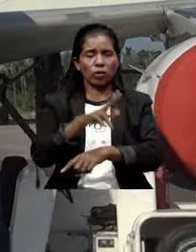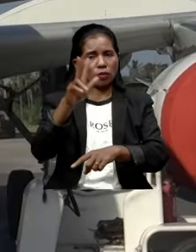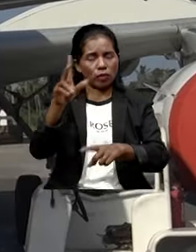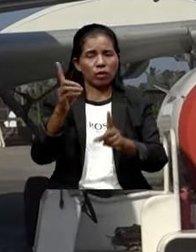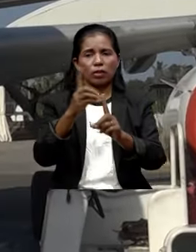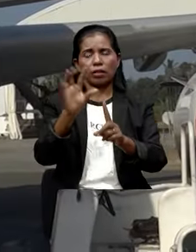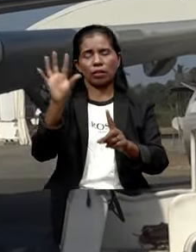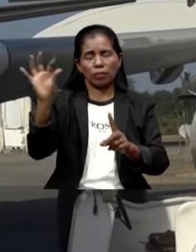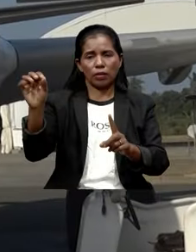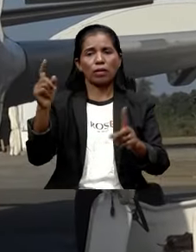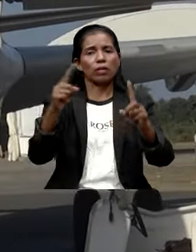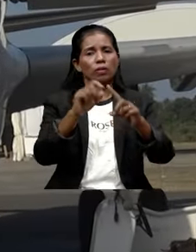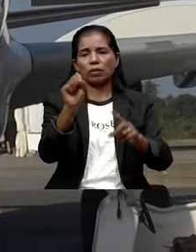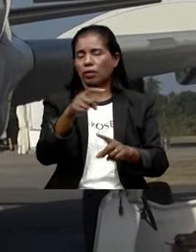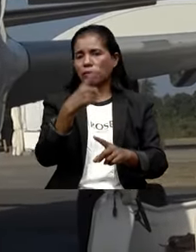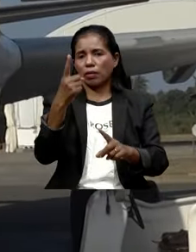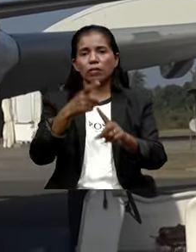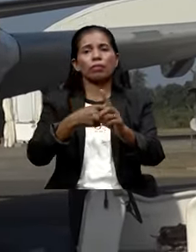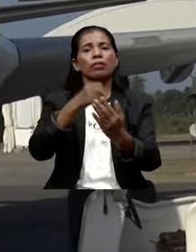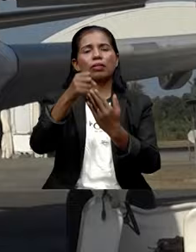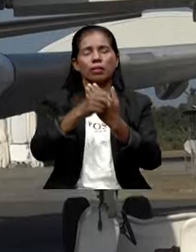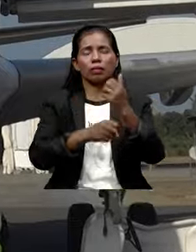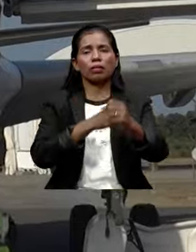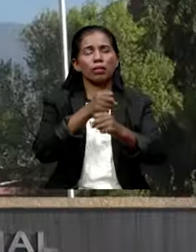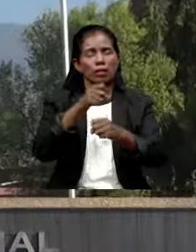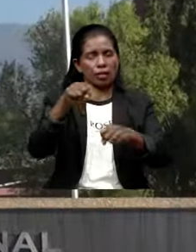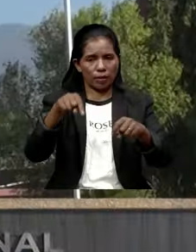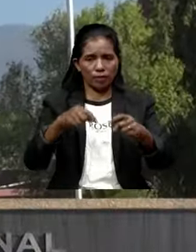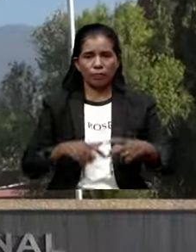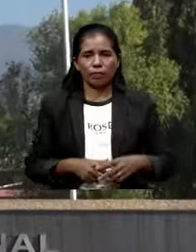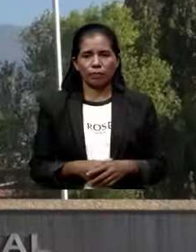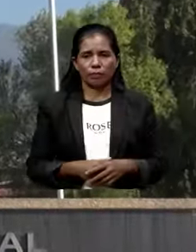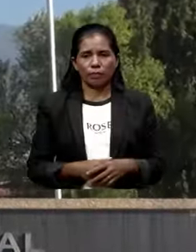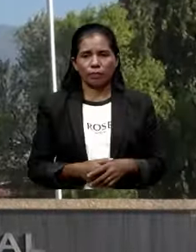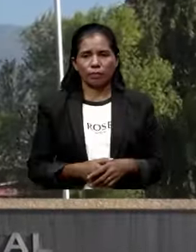de Loronçano recenida, fula em setembro, a Tinanem. Abraão Amaral, Agostinho da Costa, GMN.